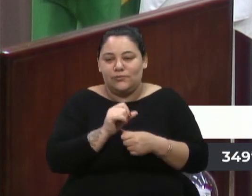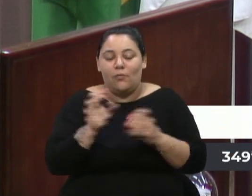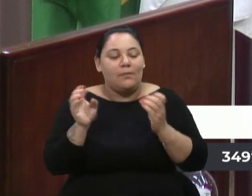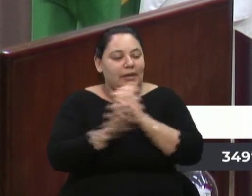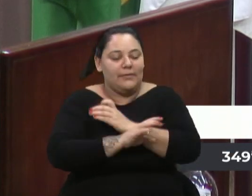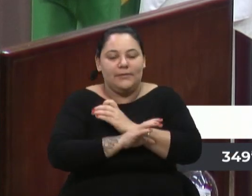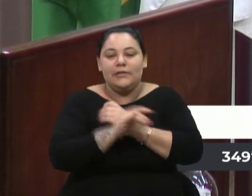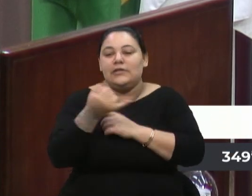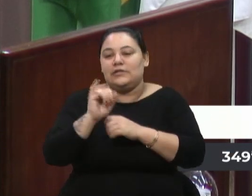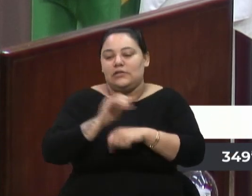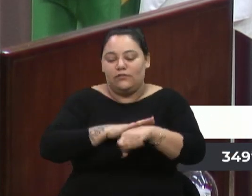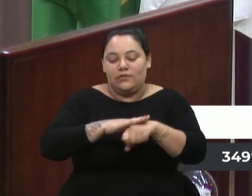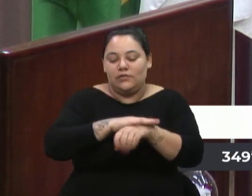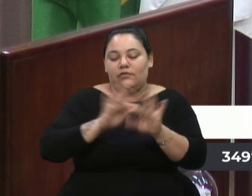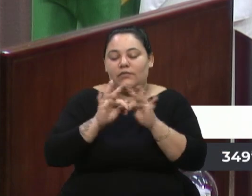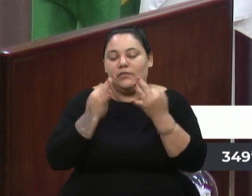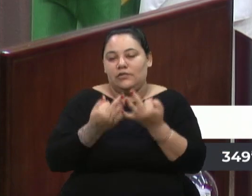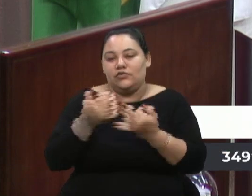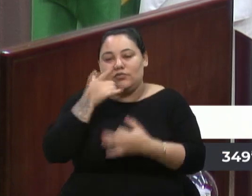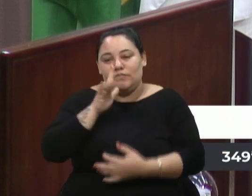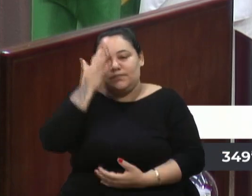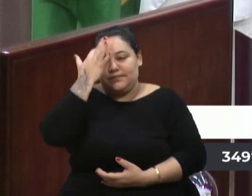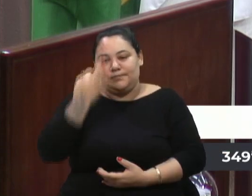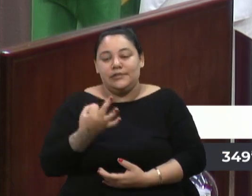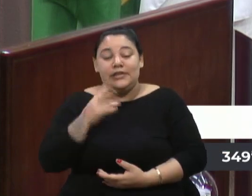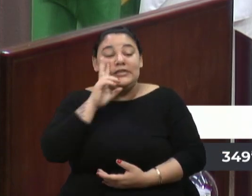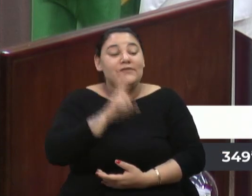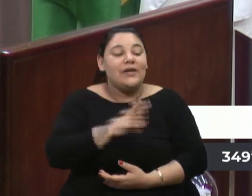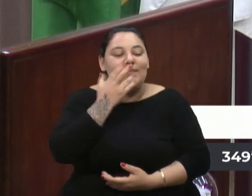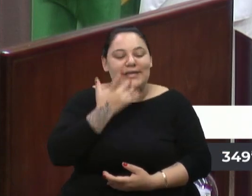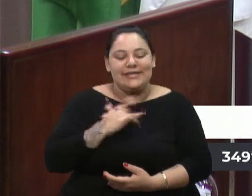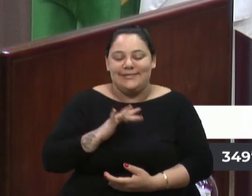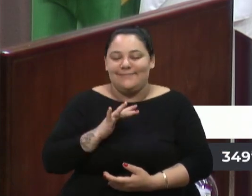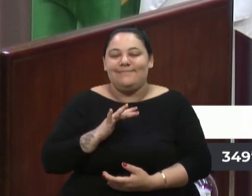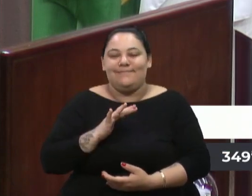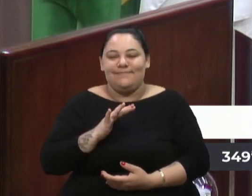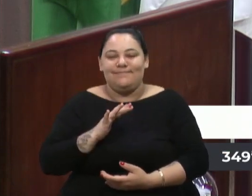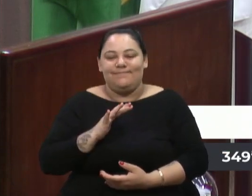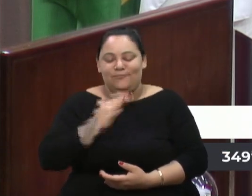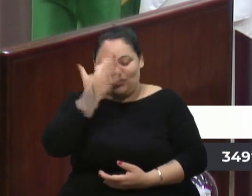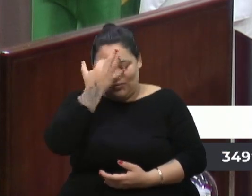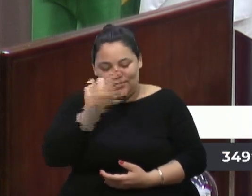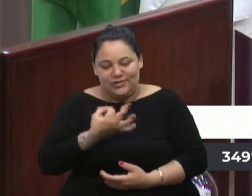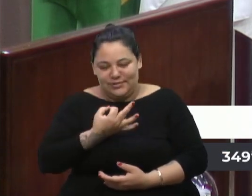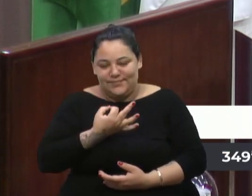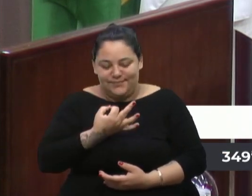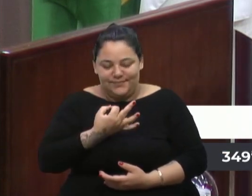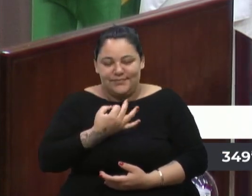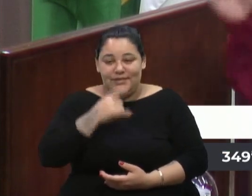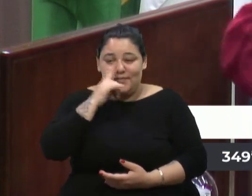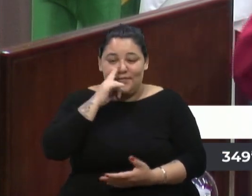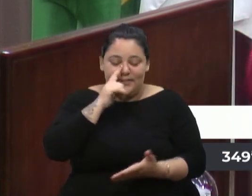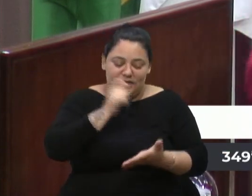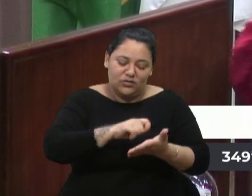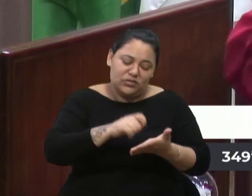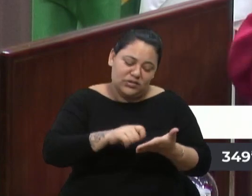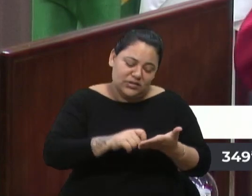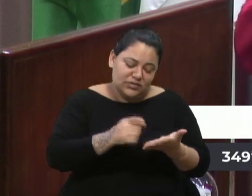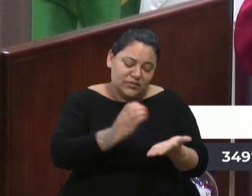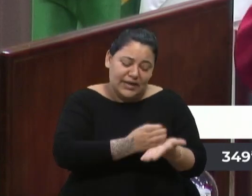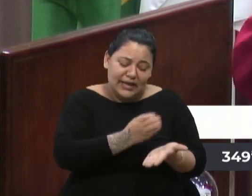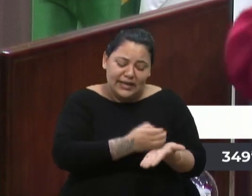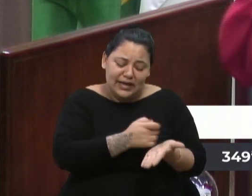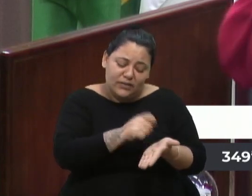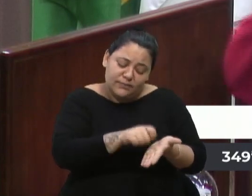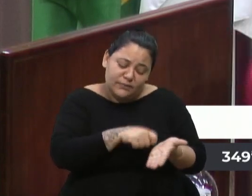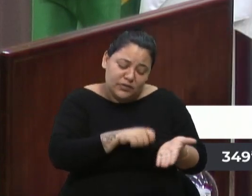a gente vai entender, e se a gente vê uma dessas crianças, a gente vai compreender, as mães anotando tudo em caderninho, qual é o momento,